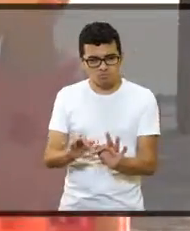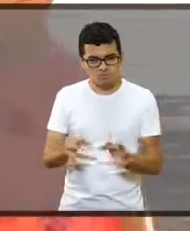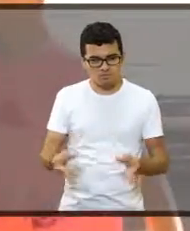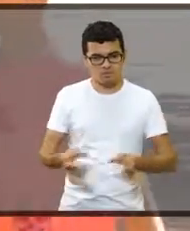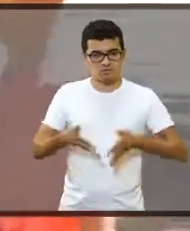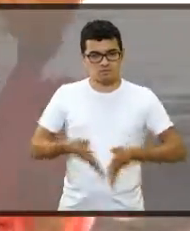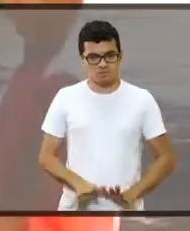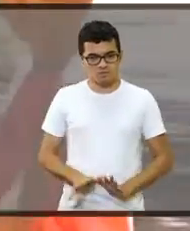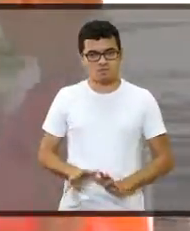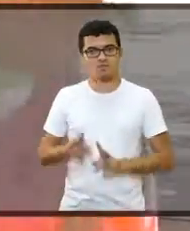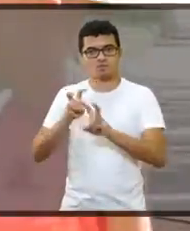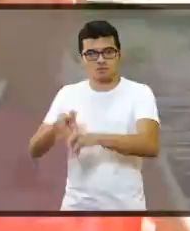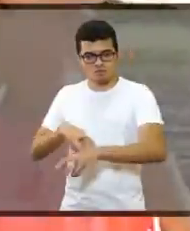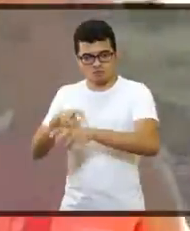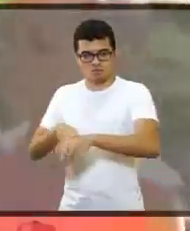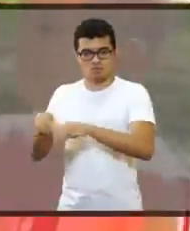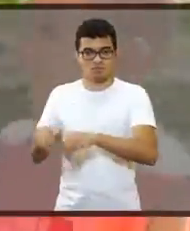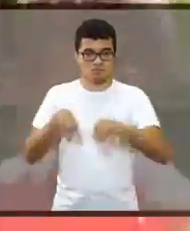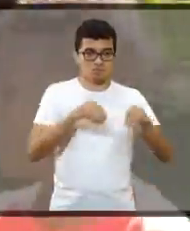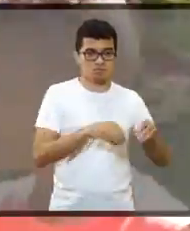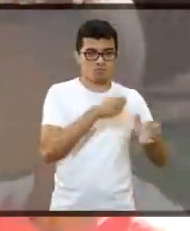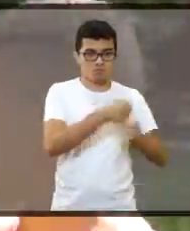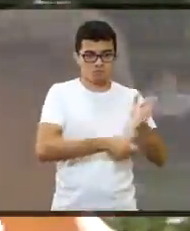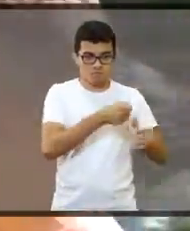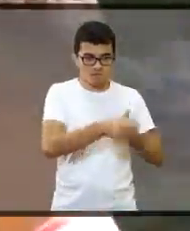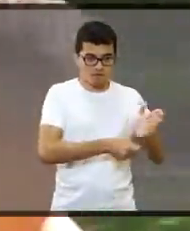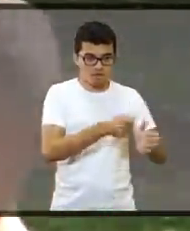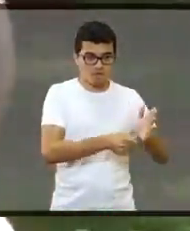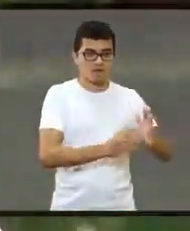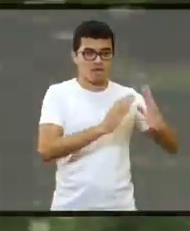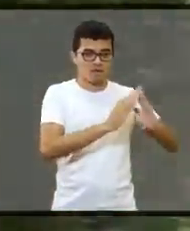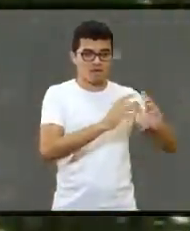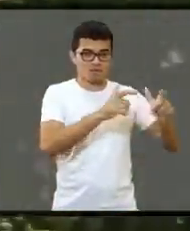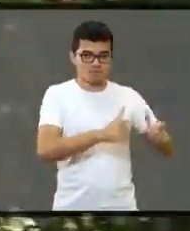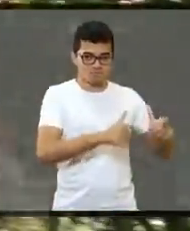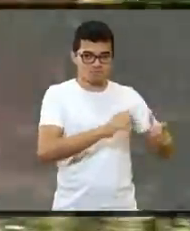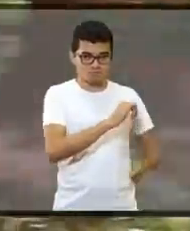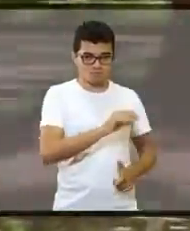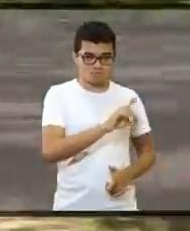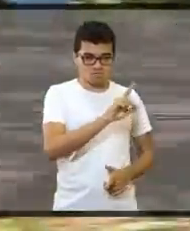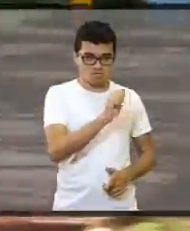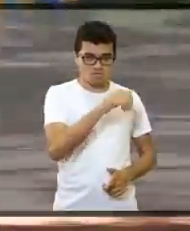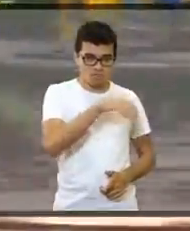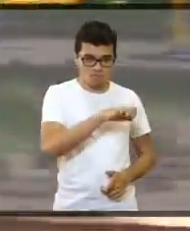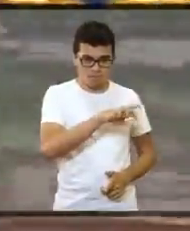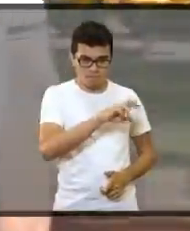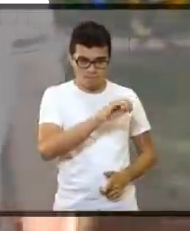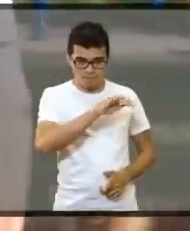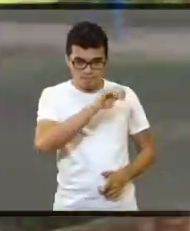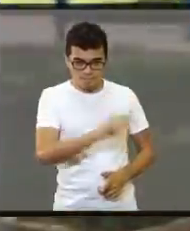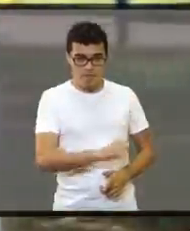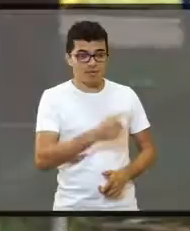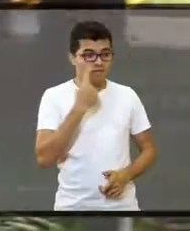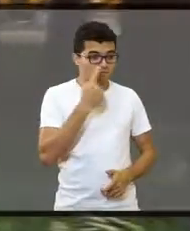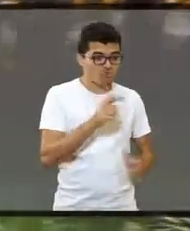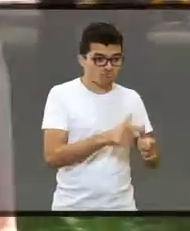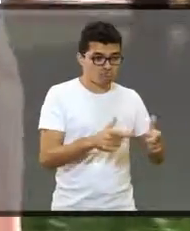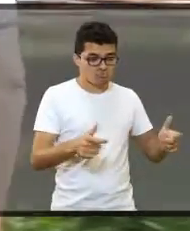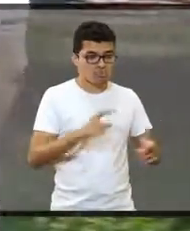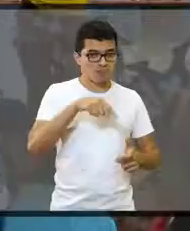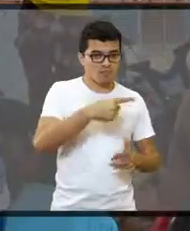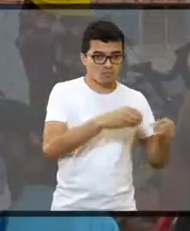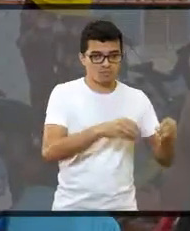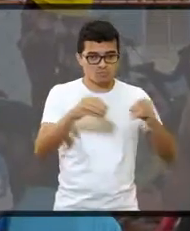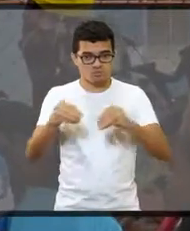na fazenda. Veio para Araraquara morar no sítio Santa Clara, Jardim América, bairro que viu crescer, depois